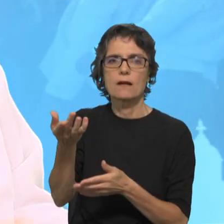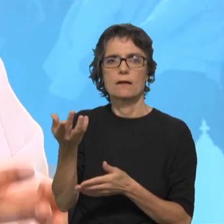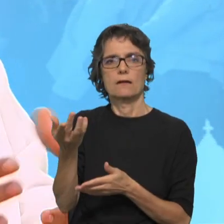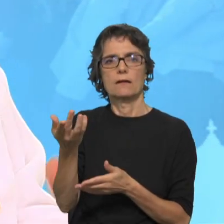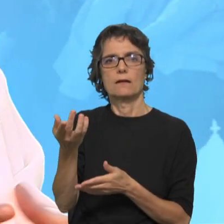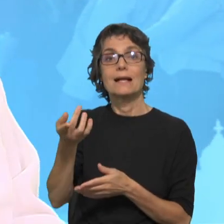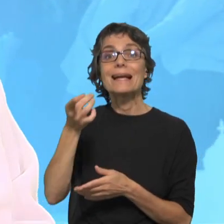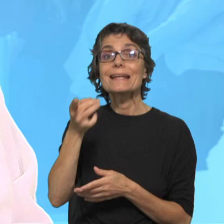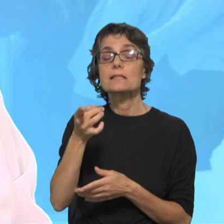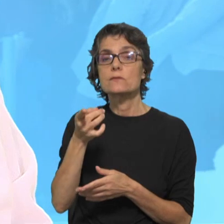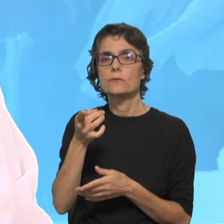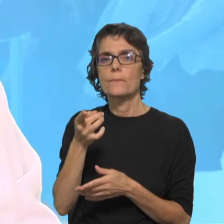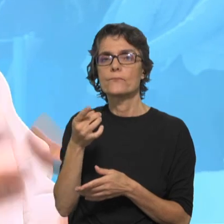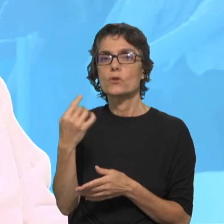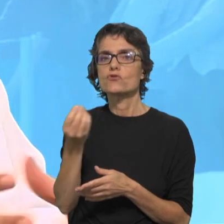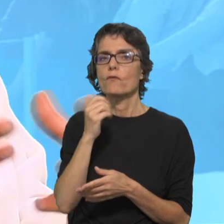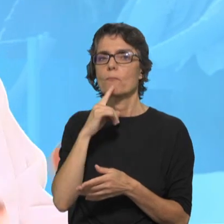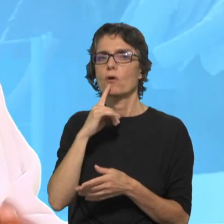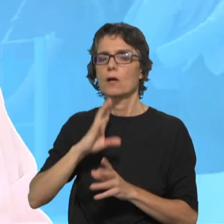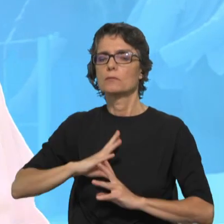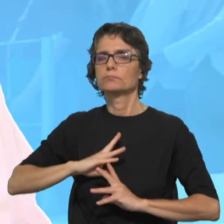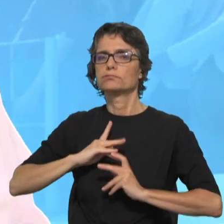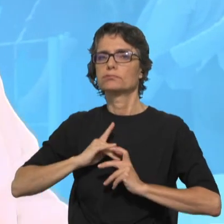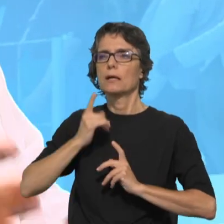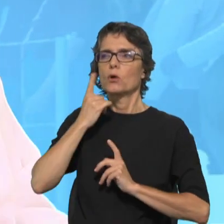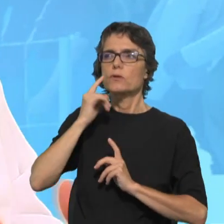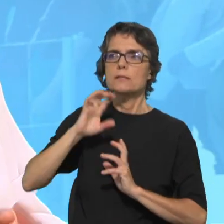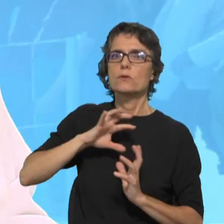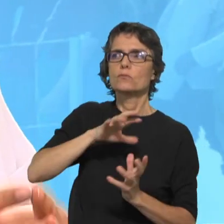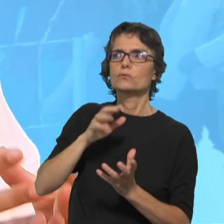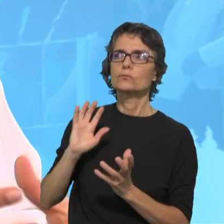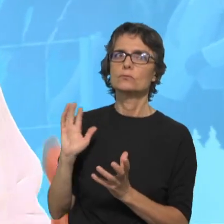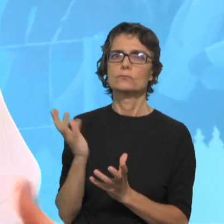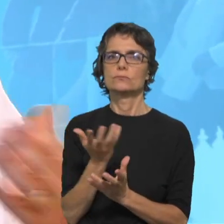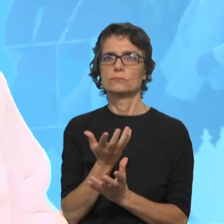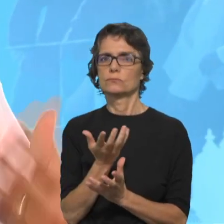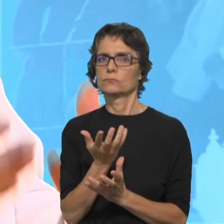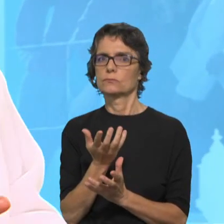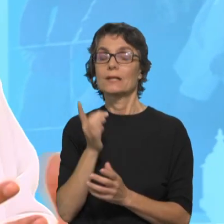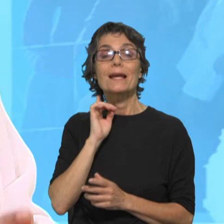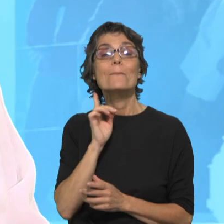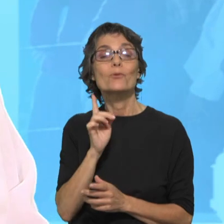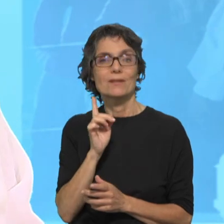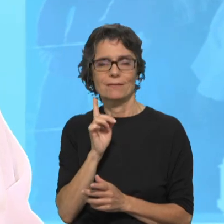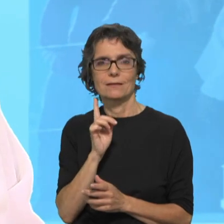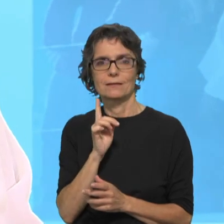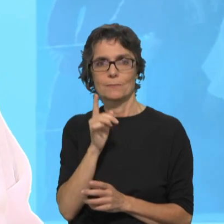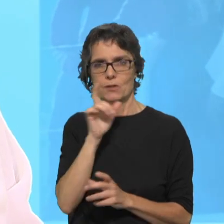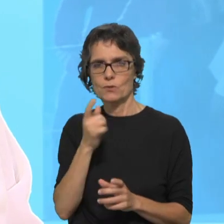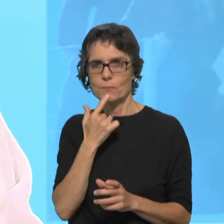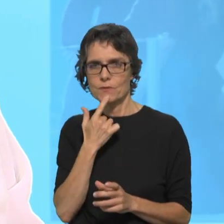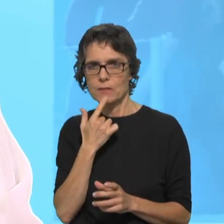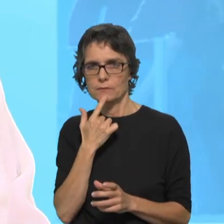cria uma consciência do mundo que nos rodeia, que é fundamental para que as pessoas se reconectem com o